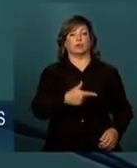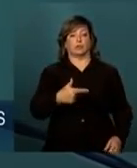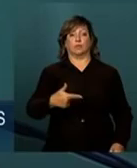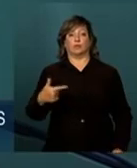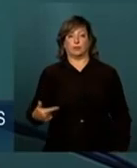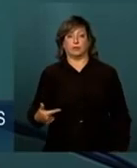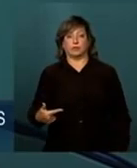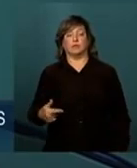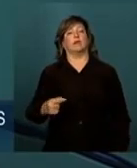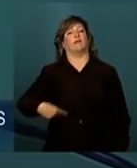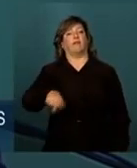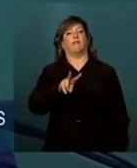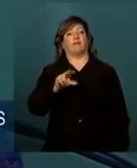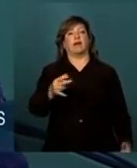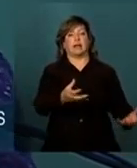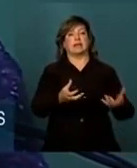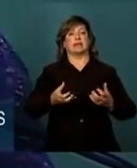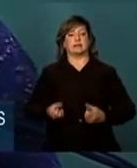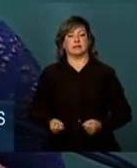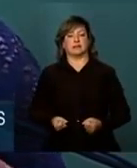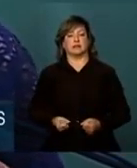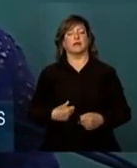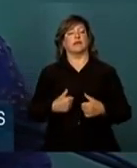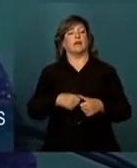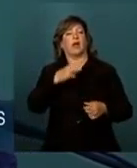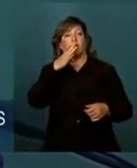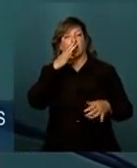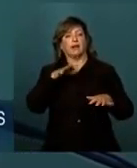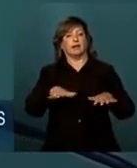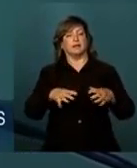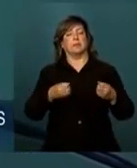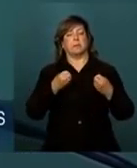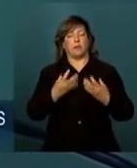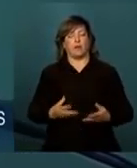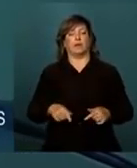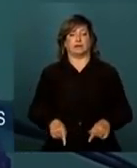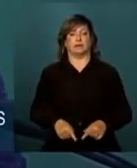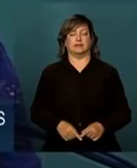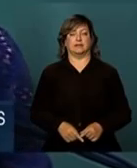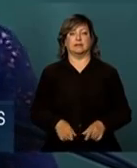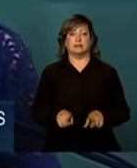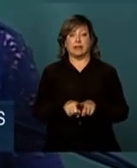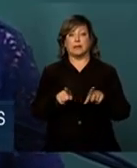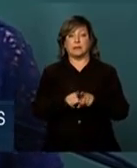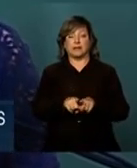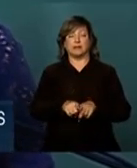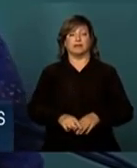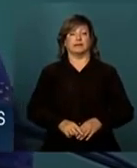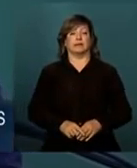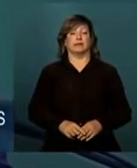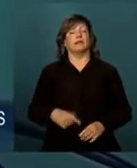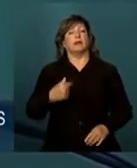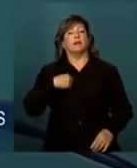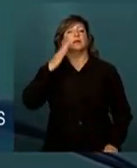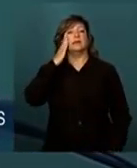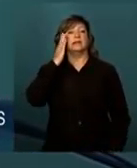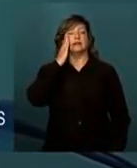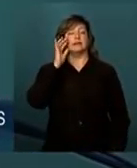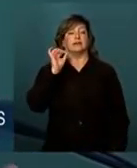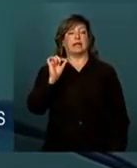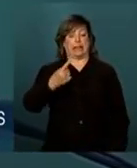222 vão ser beneficiados. Eu fiquei encantada com isso. Além disso, eu sei